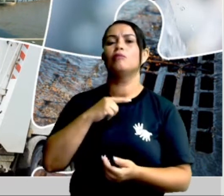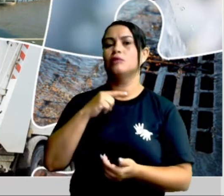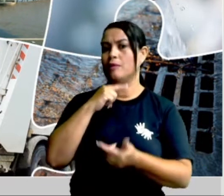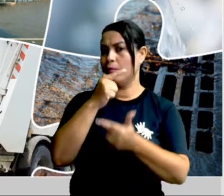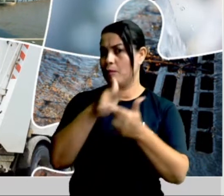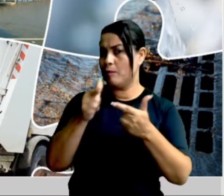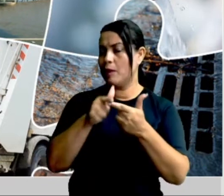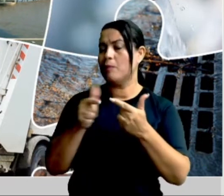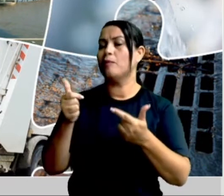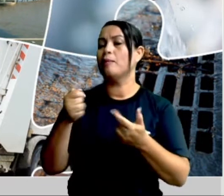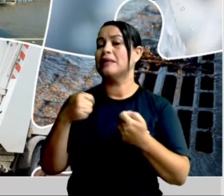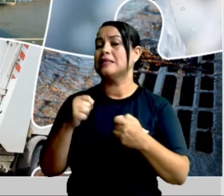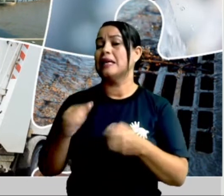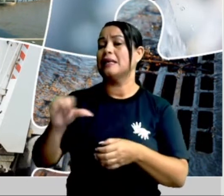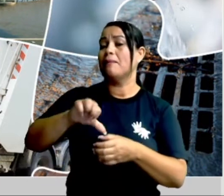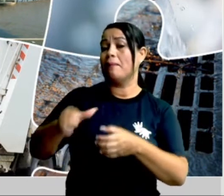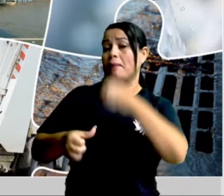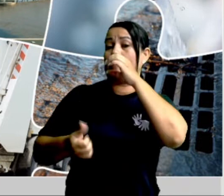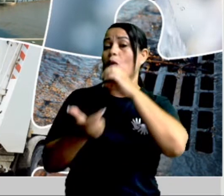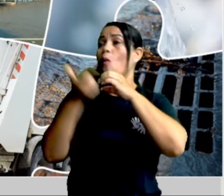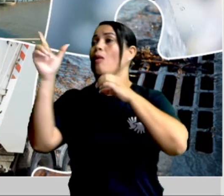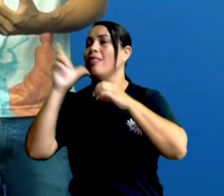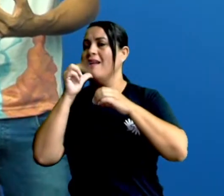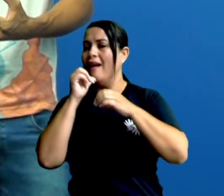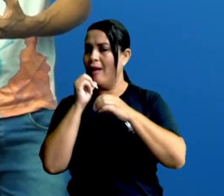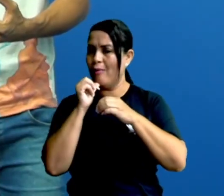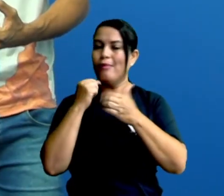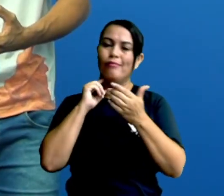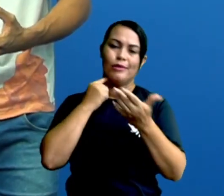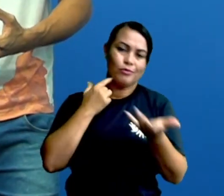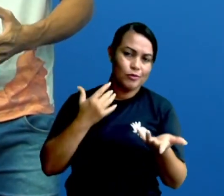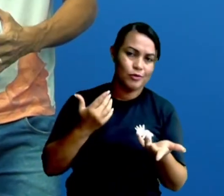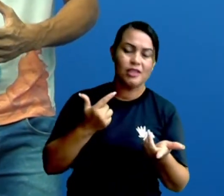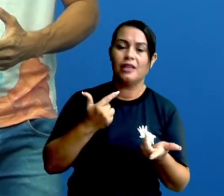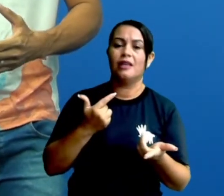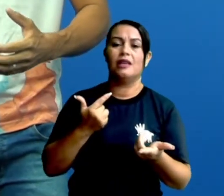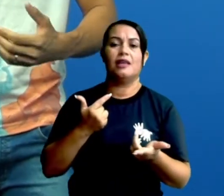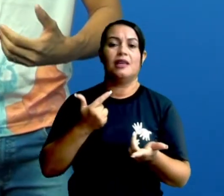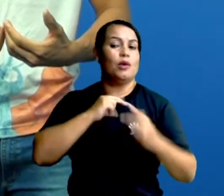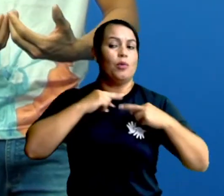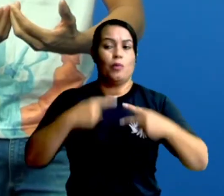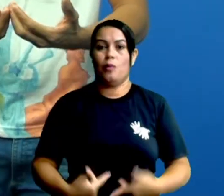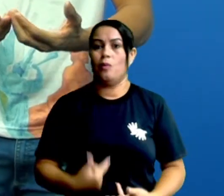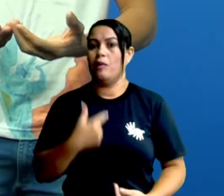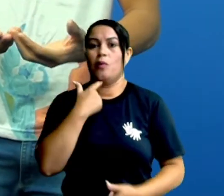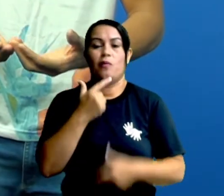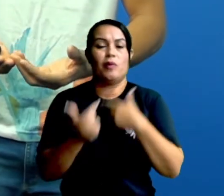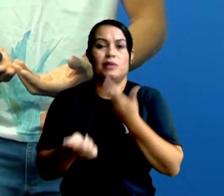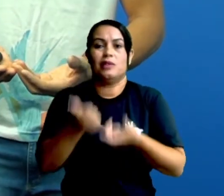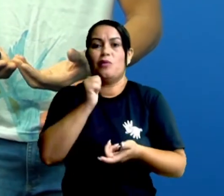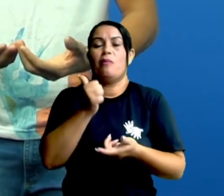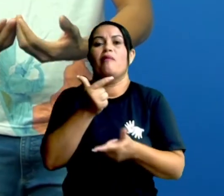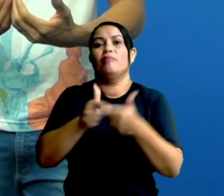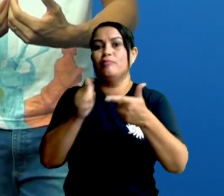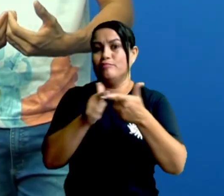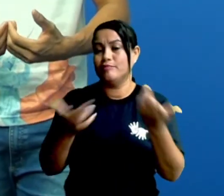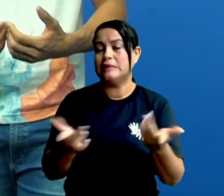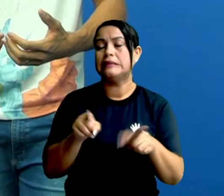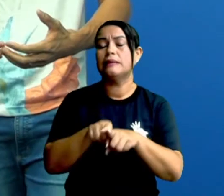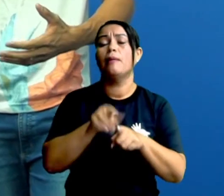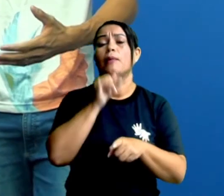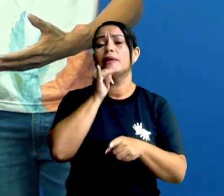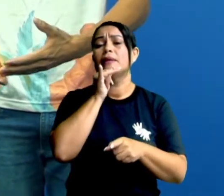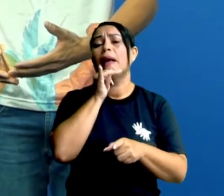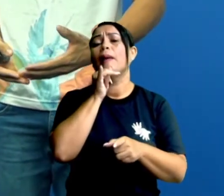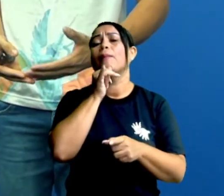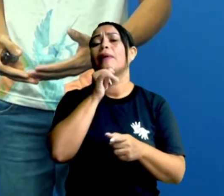consumir um outro tipo de água que não seja tão adequada para o consumo humano. E se a gente não dá uma destinação correta ao esgoto